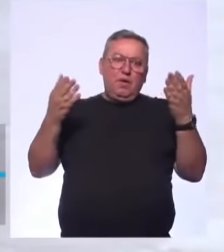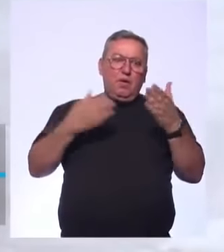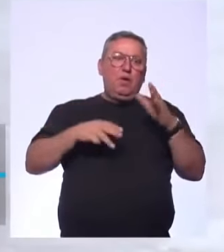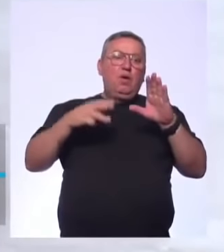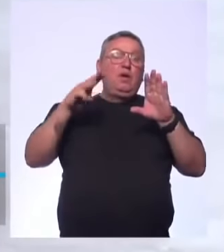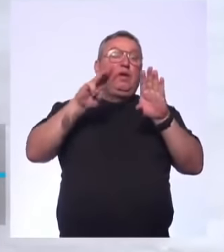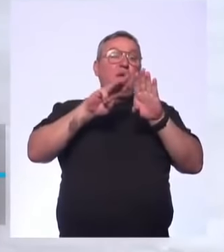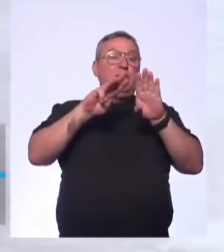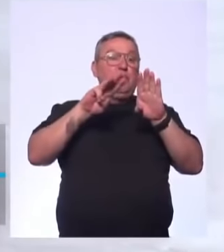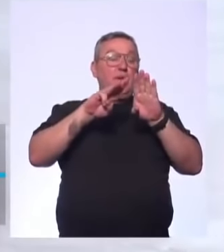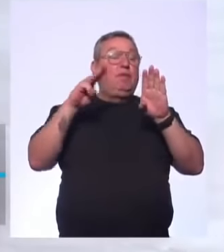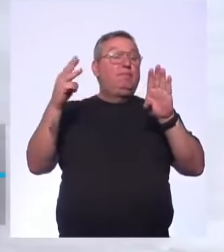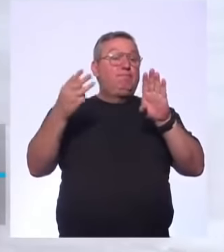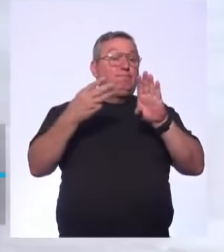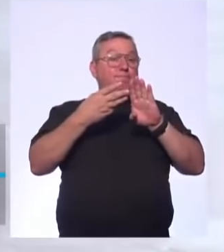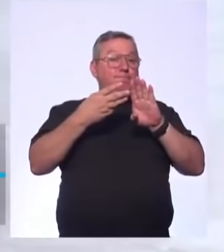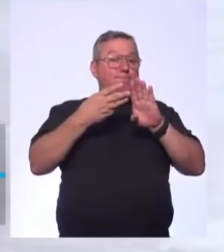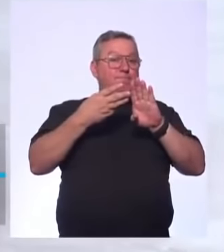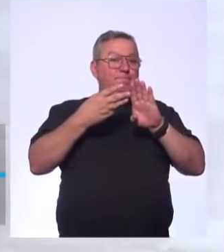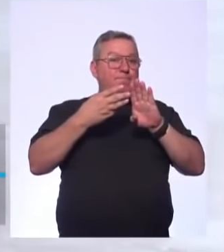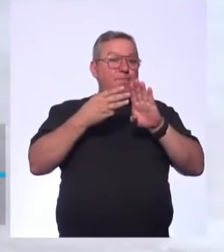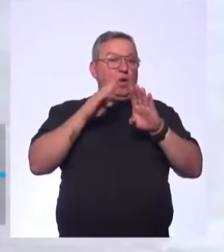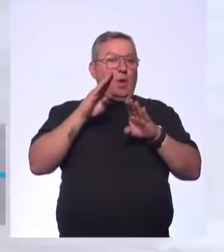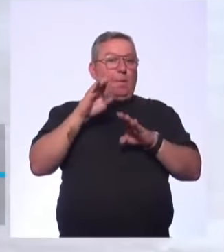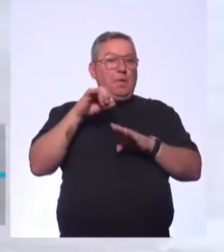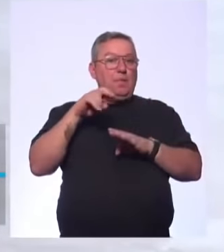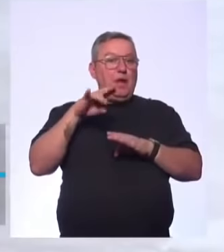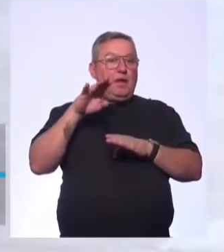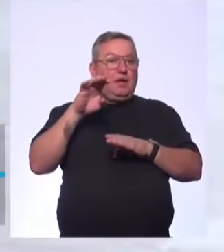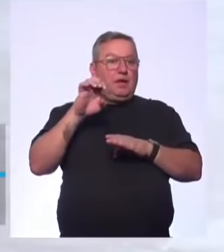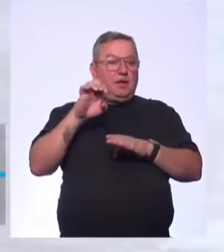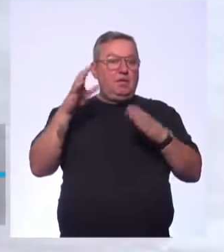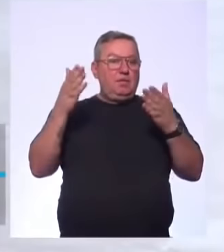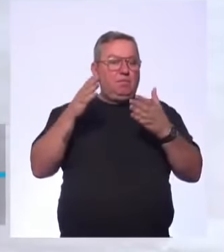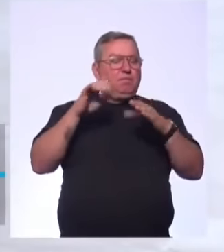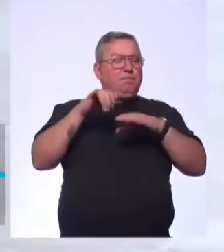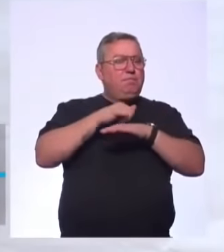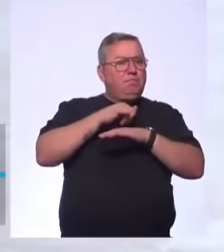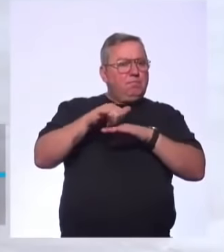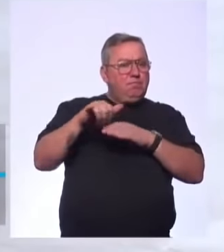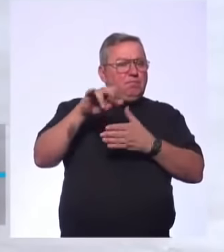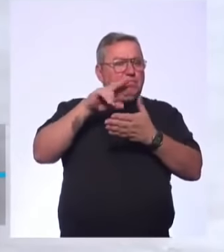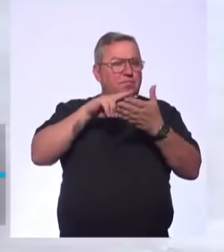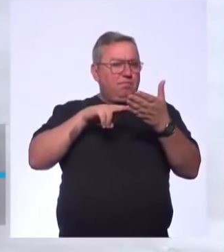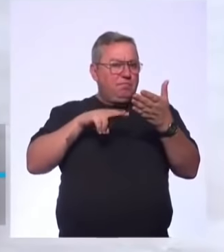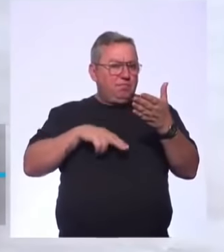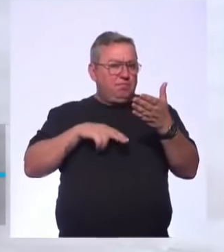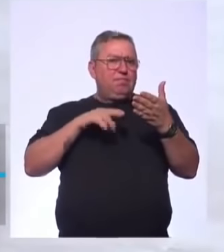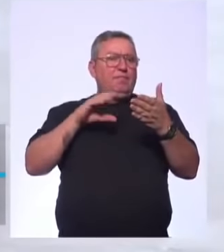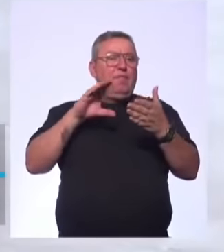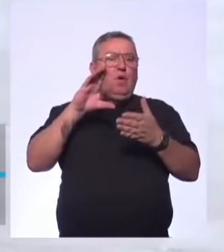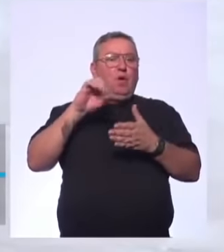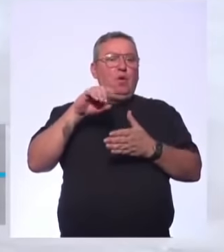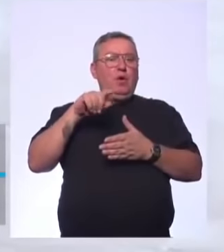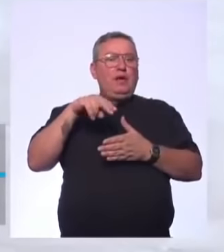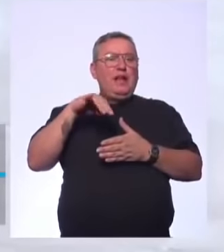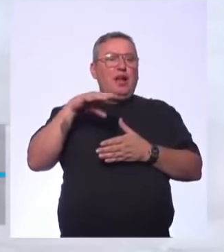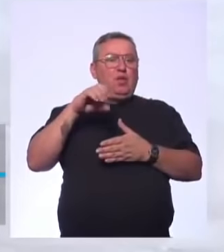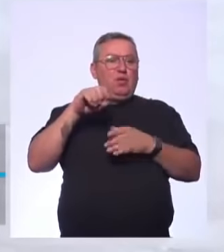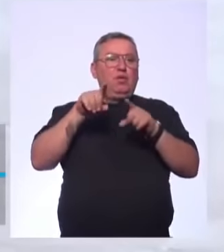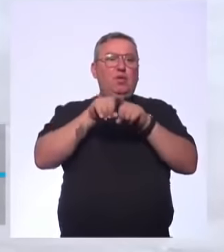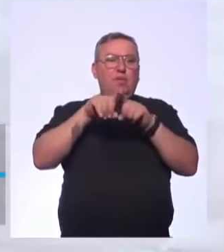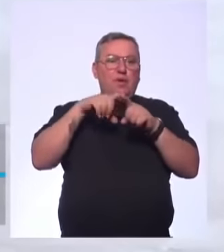vou também falar de um pouquinho mais de estratégias de leitura, que é os cognates, são os cognatos, e a inferência,